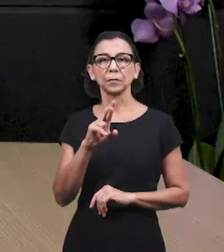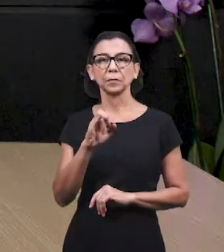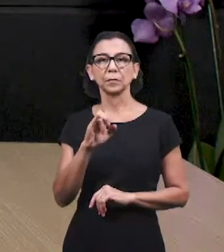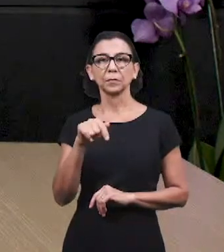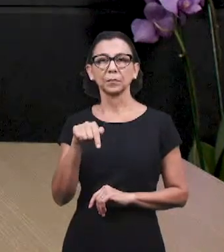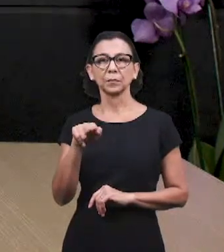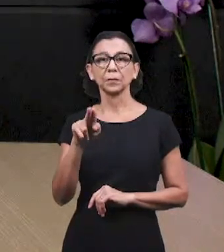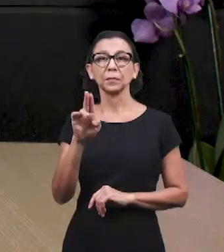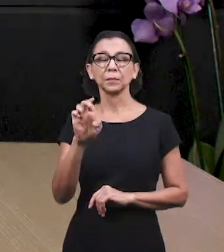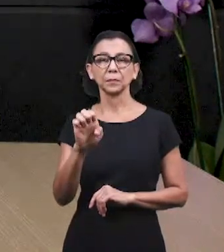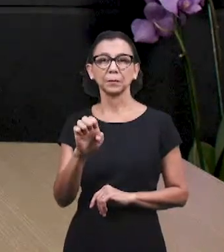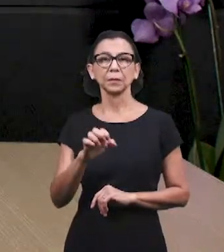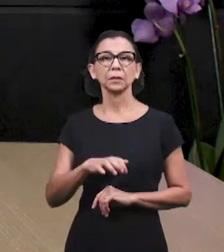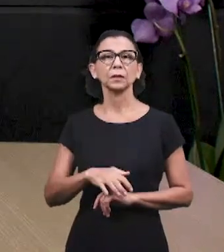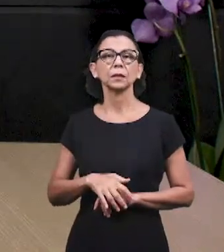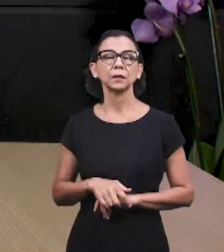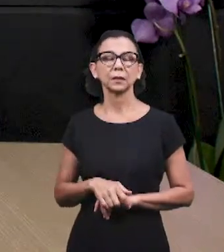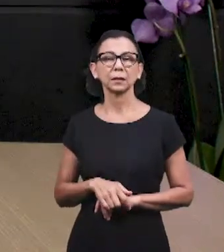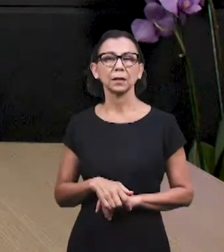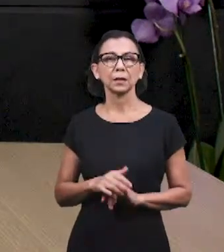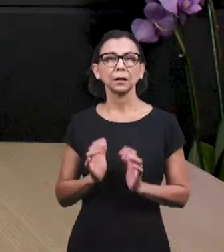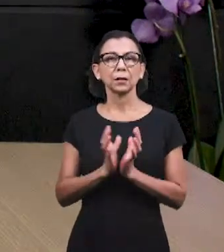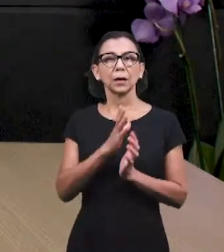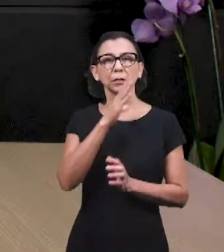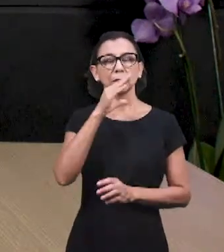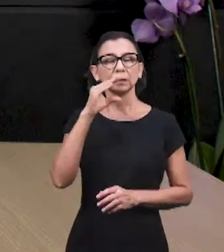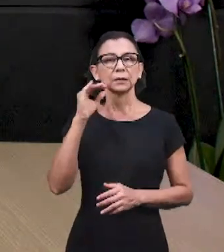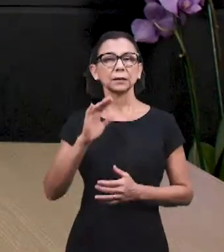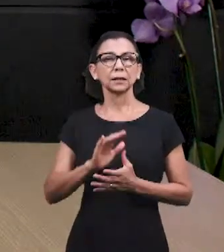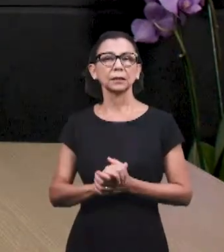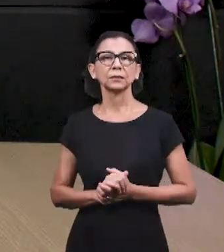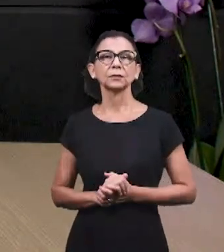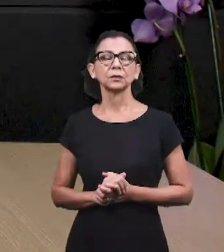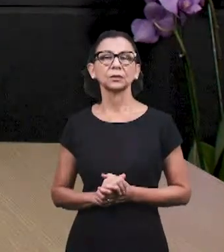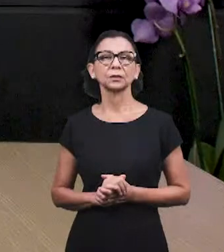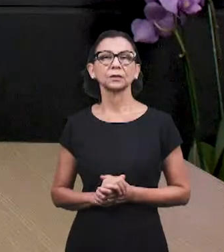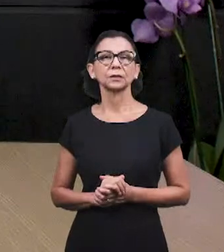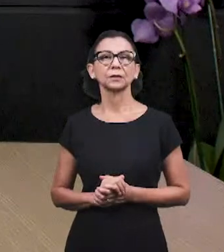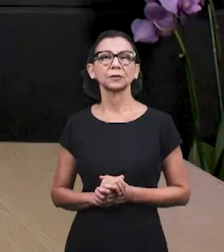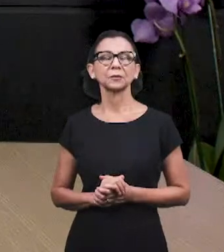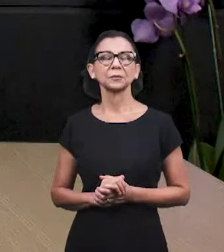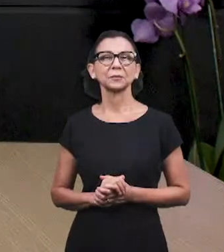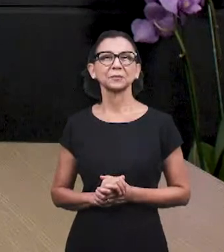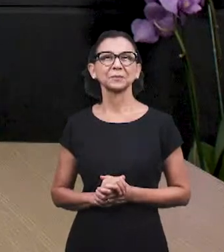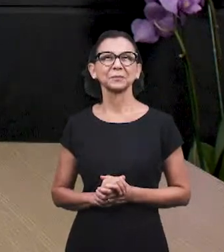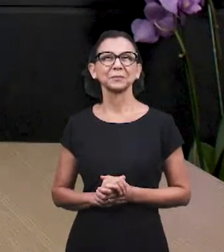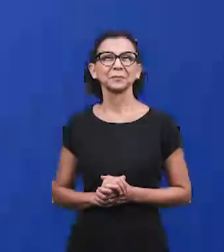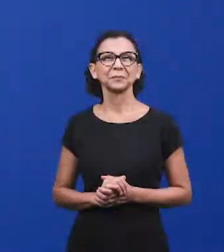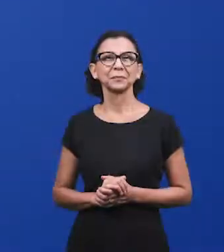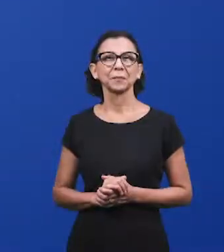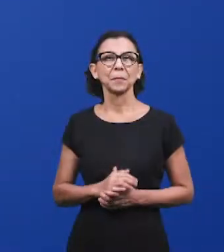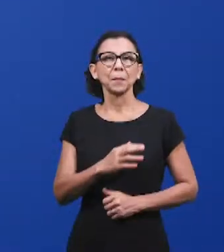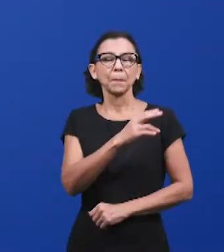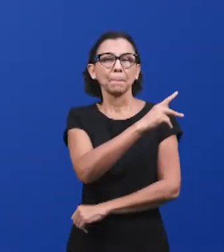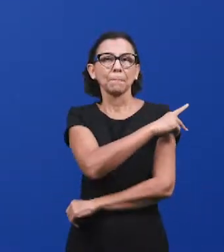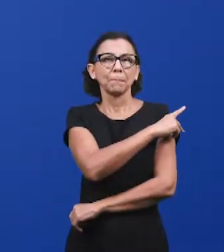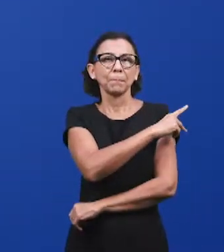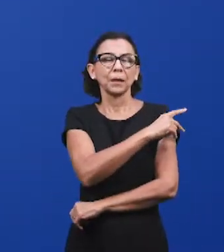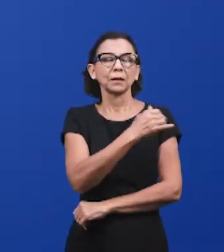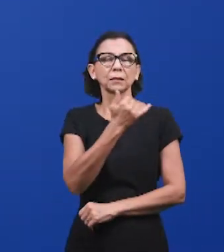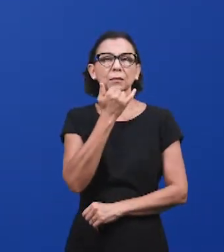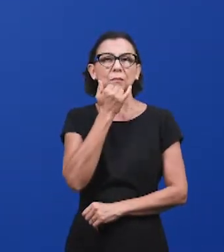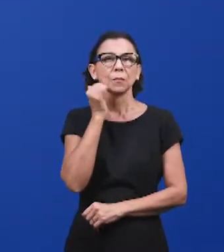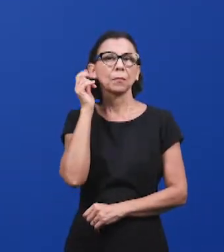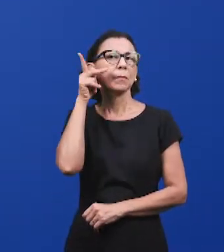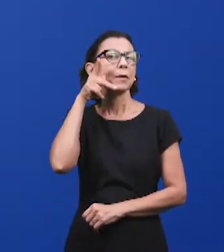igreja em Águia Branca, lá no estado da Paraíba. Henrique, fala para nós então. A paz do Senhor Jesus para você. A paz do Senhor Jesus a